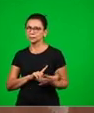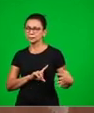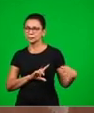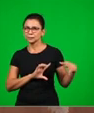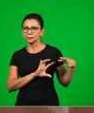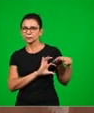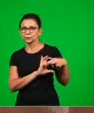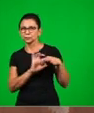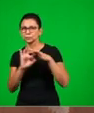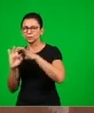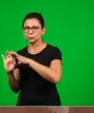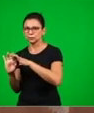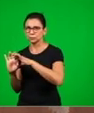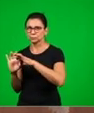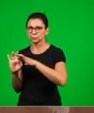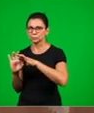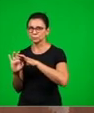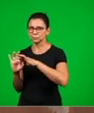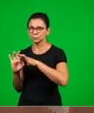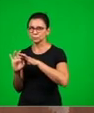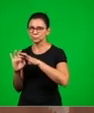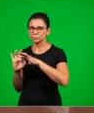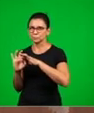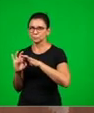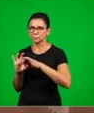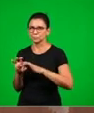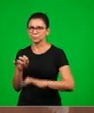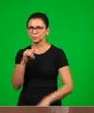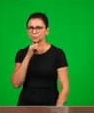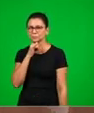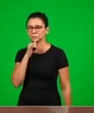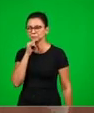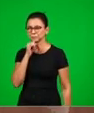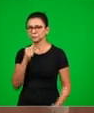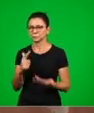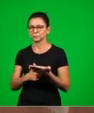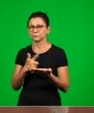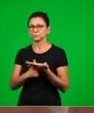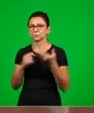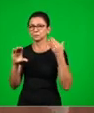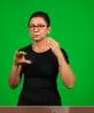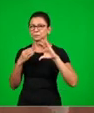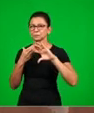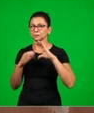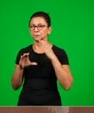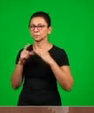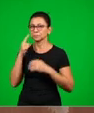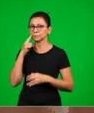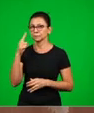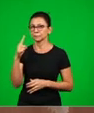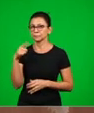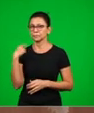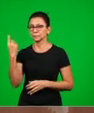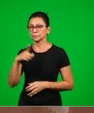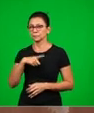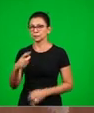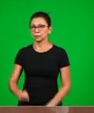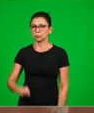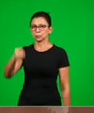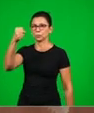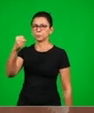a lança, quando você abre lá em Cantares, você vai ver, todos tinham